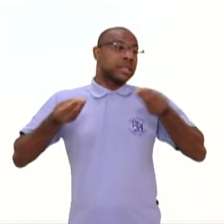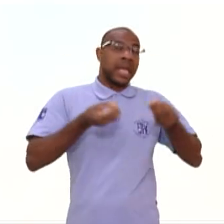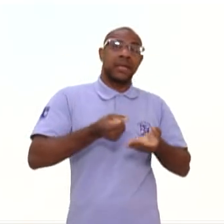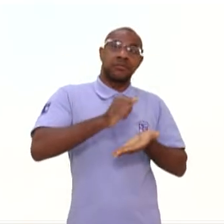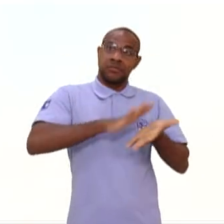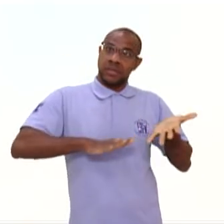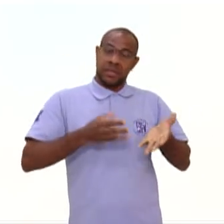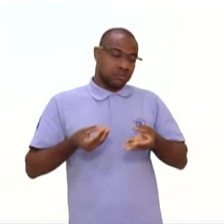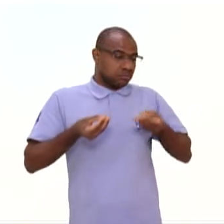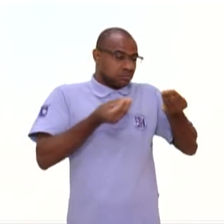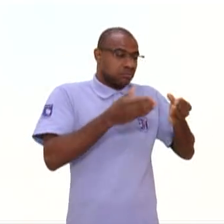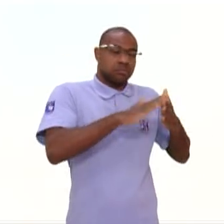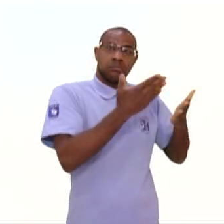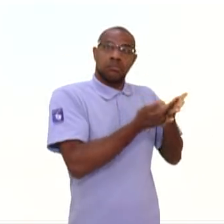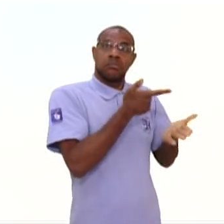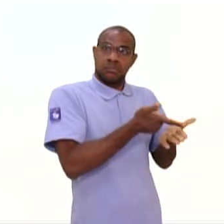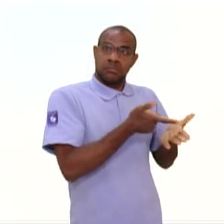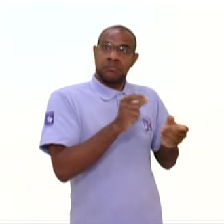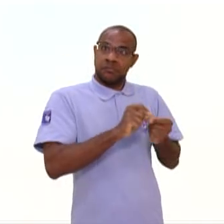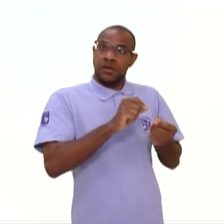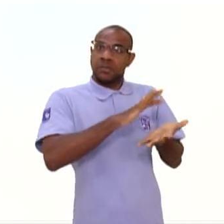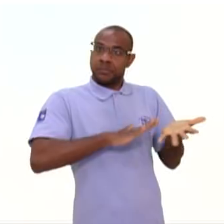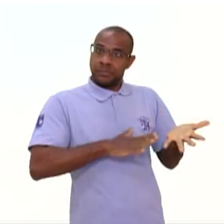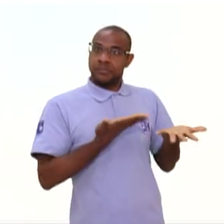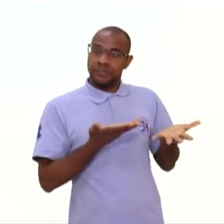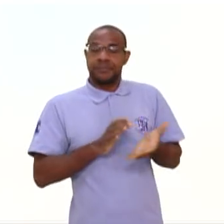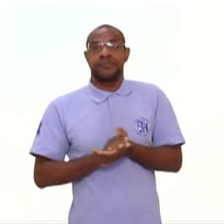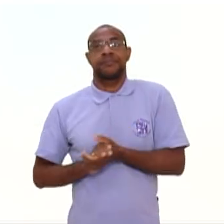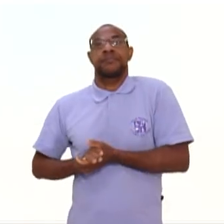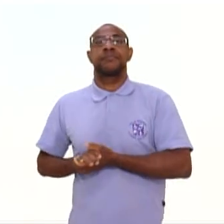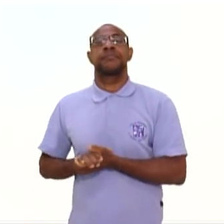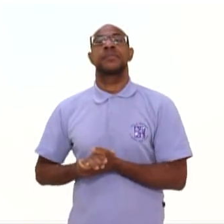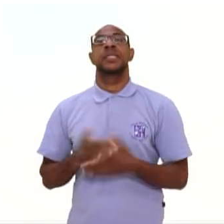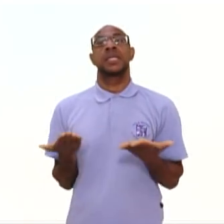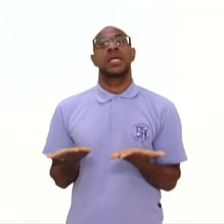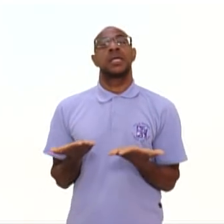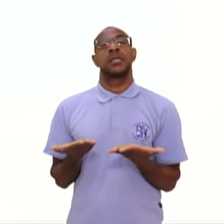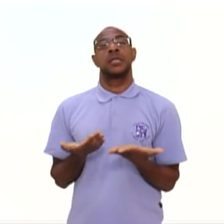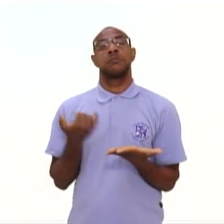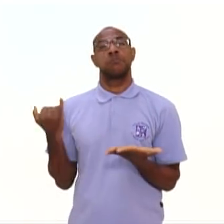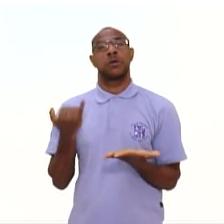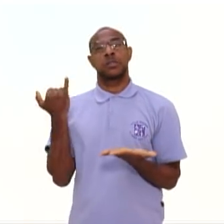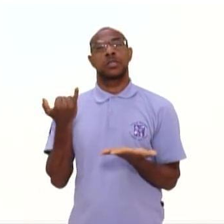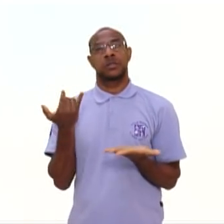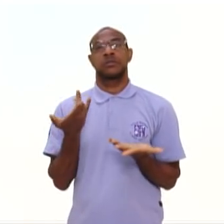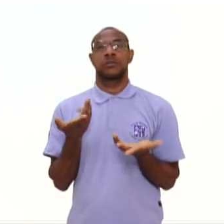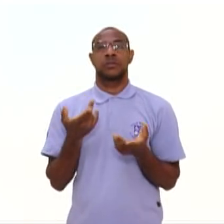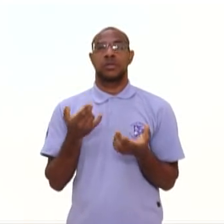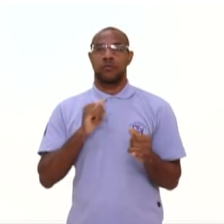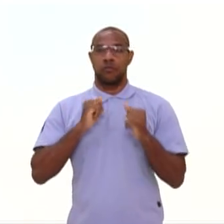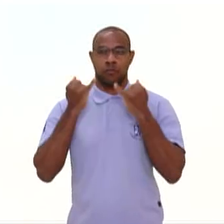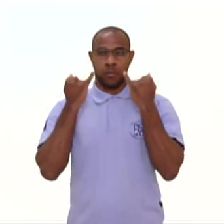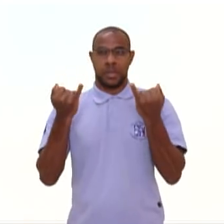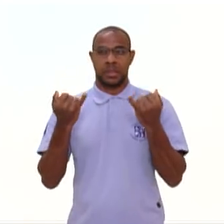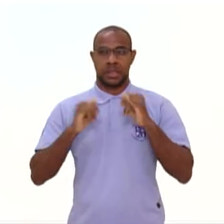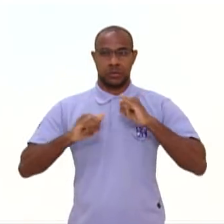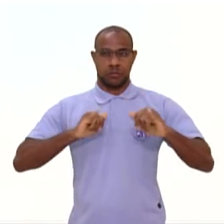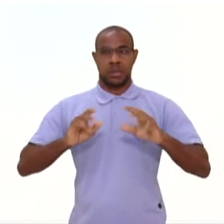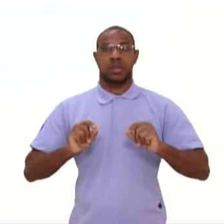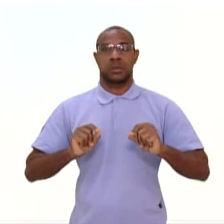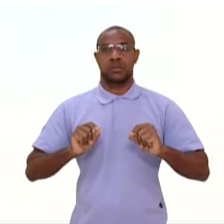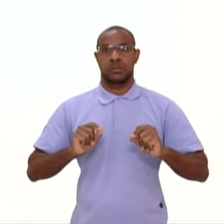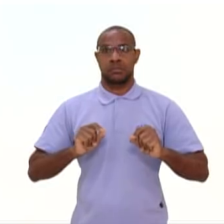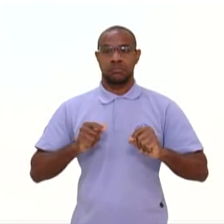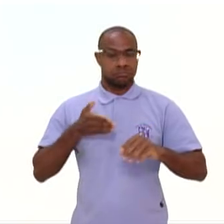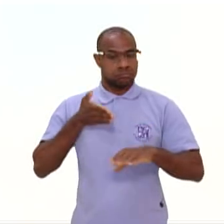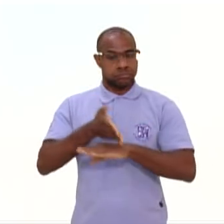atividades na escola, como também podem resolvê-las pelo Classroom. E aqui vem um detalhe muito fundamental para vocês que toda aula eu friso. Caso você não consiga ter